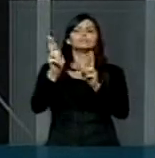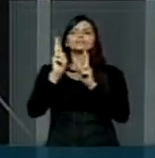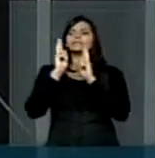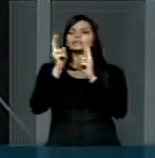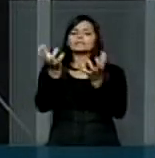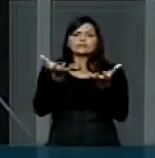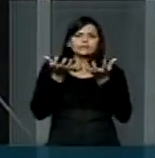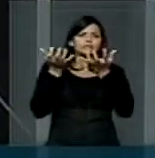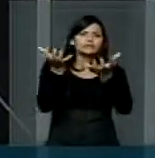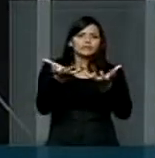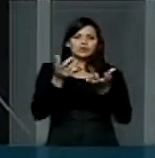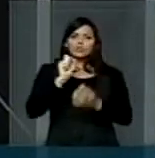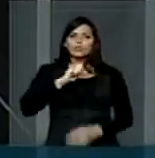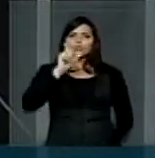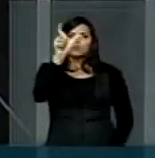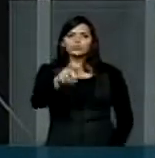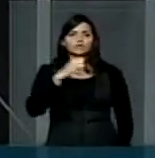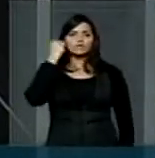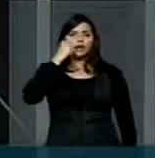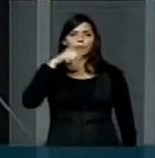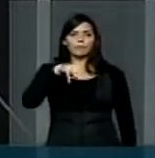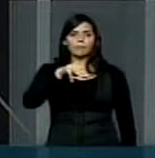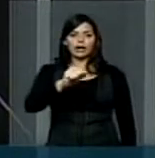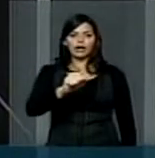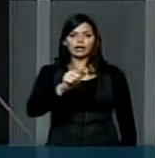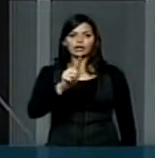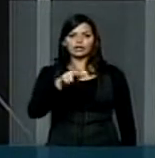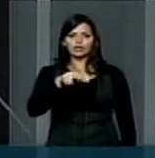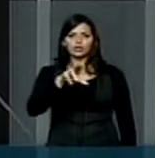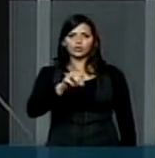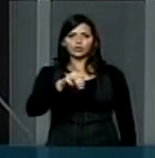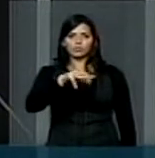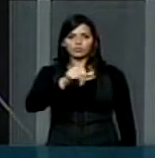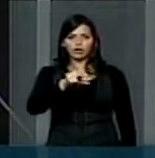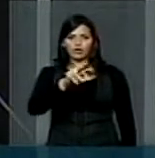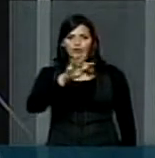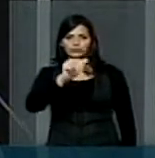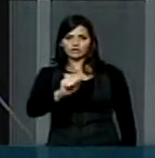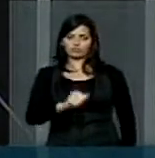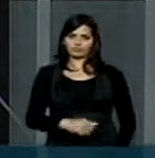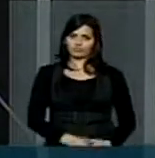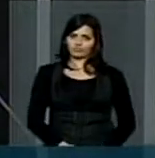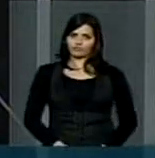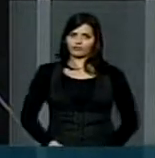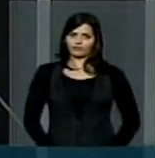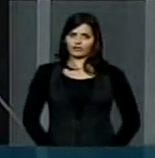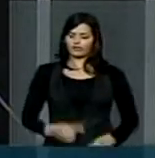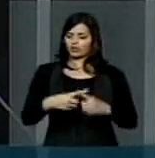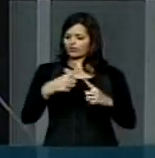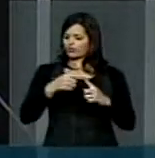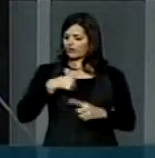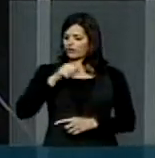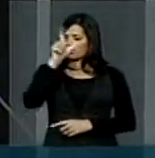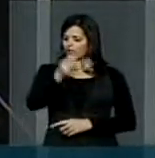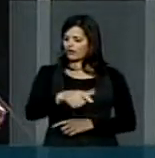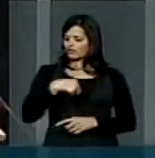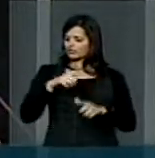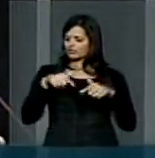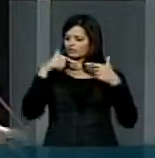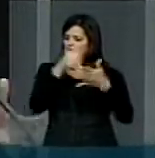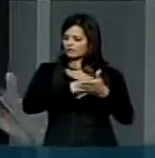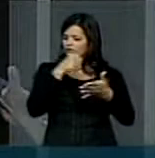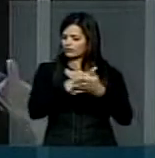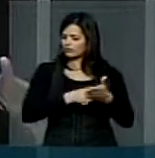com o insigne senador Magno Malta. O senador Magno Malta é um